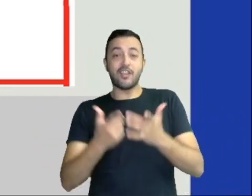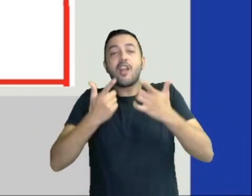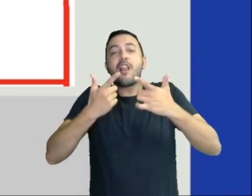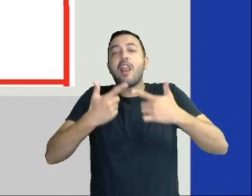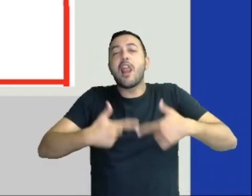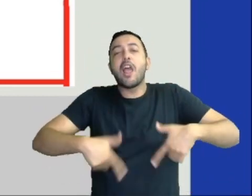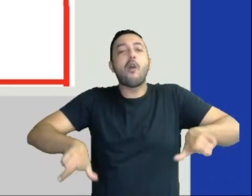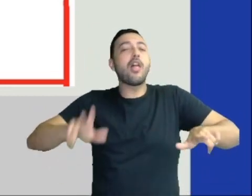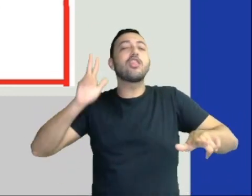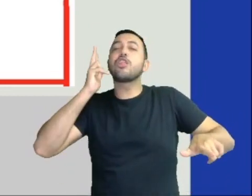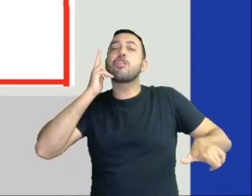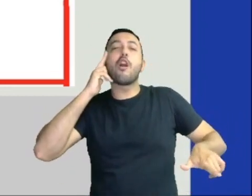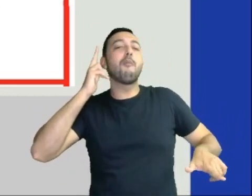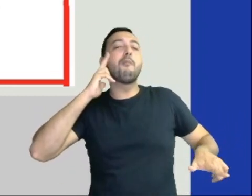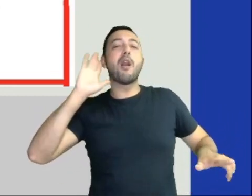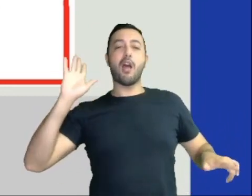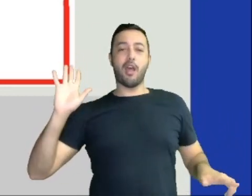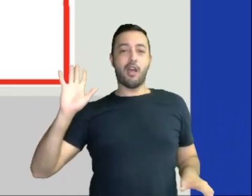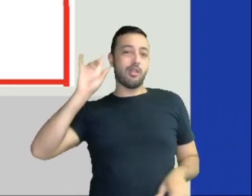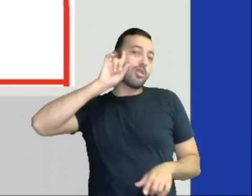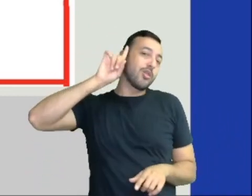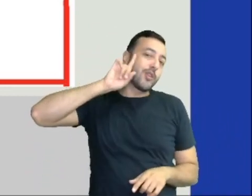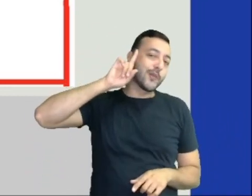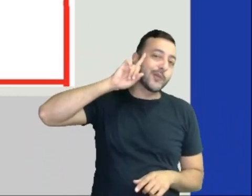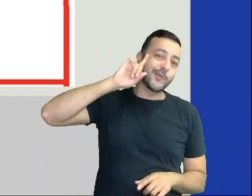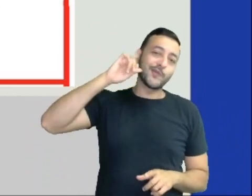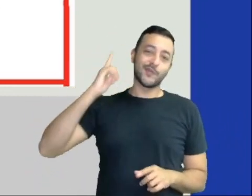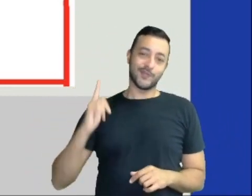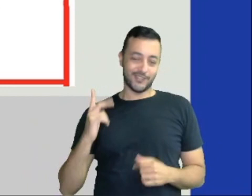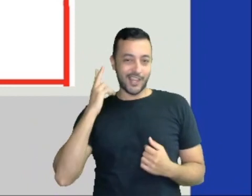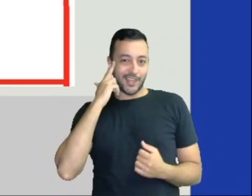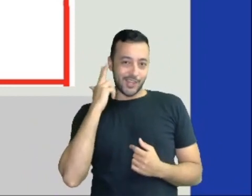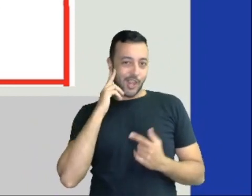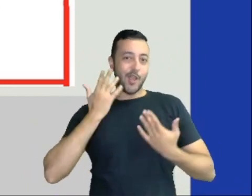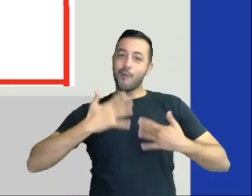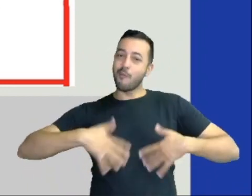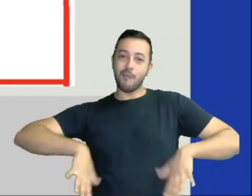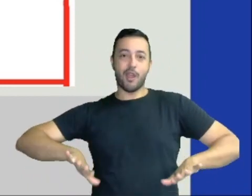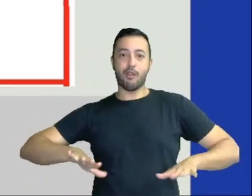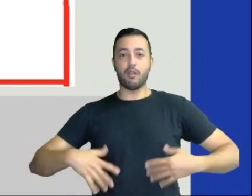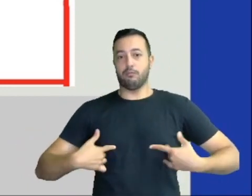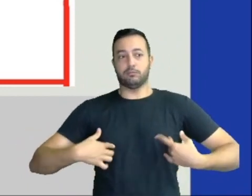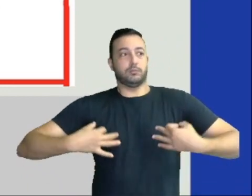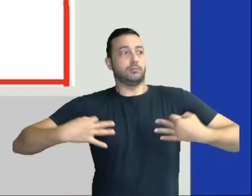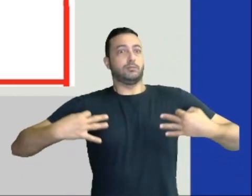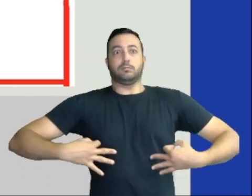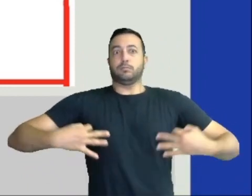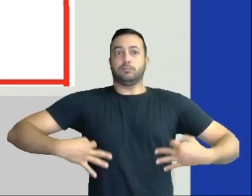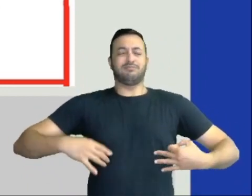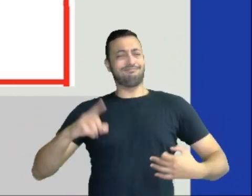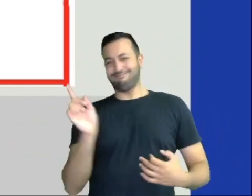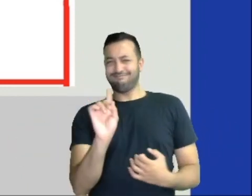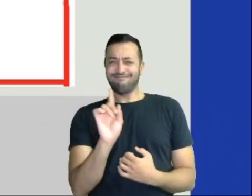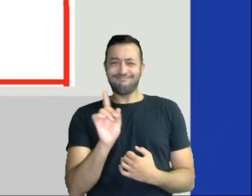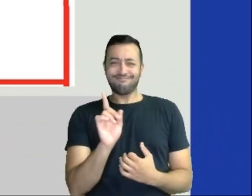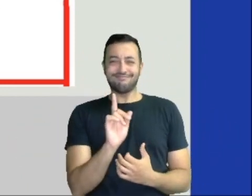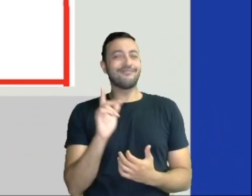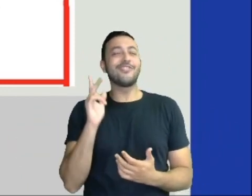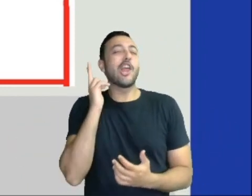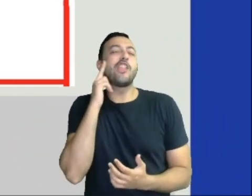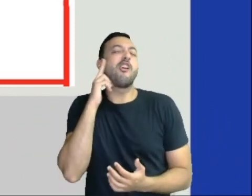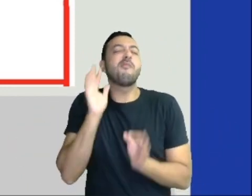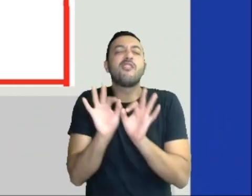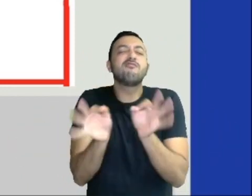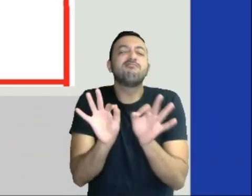que é uma linguagem mais usual mas como né a gente não precisa de muita forma lidade né